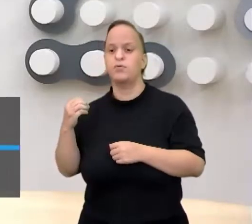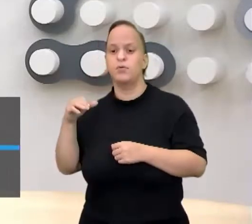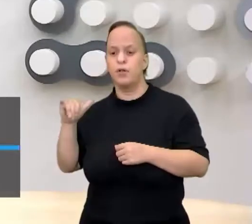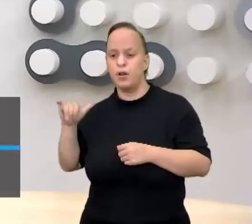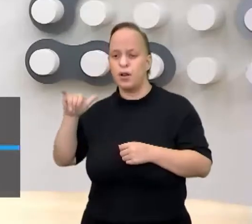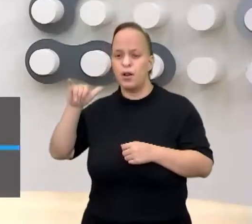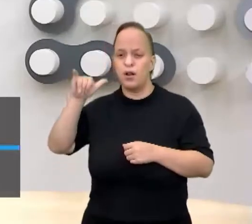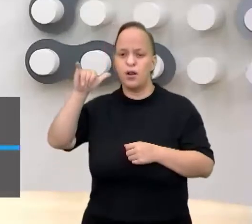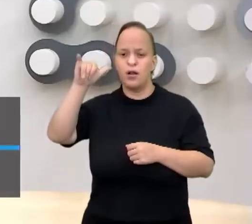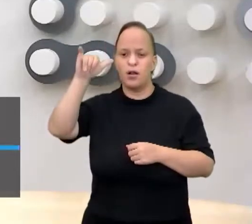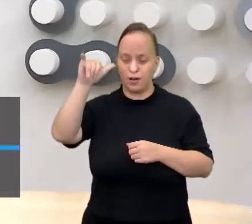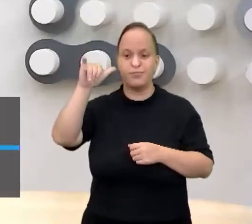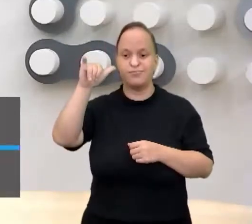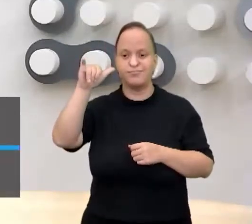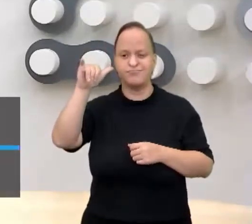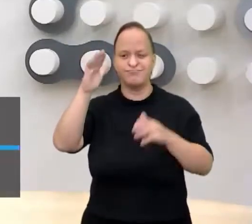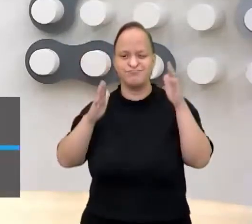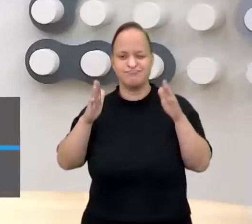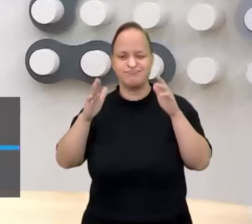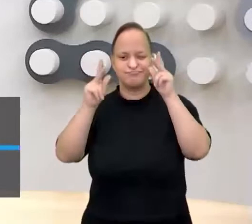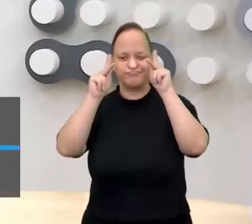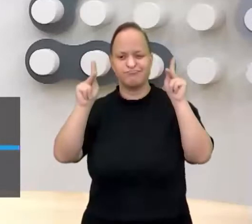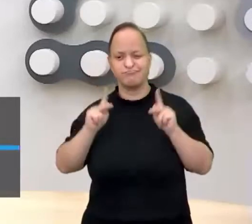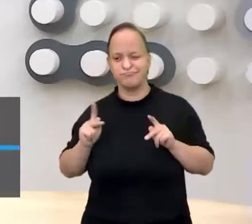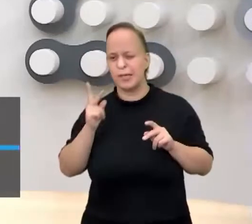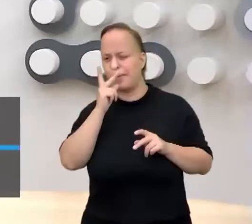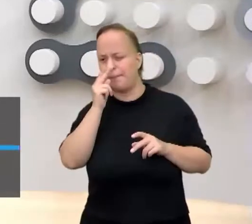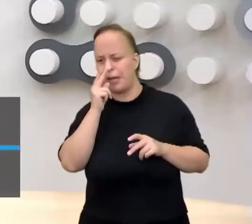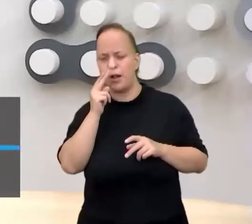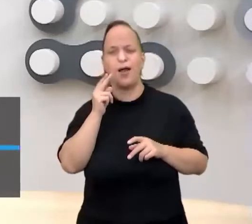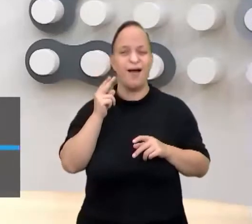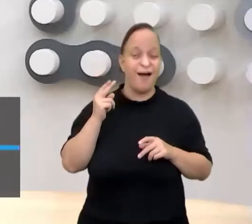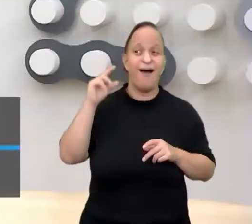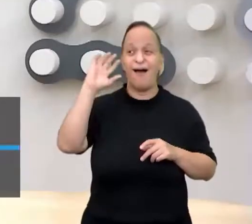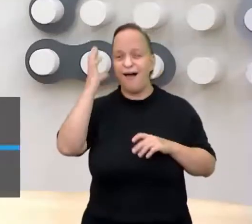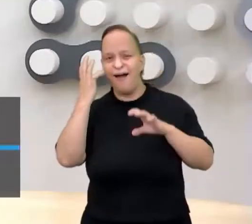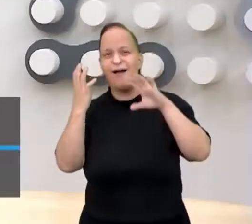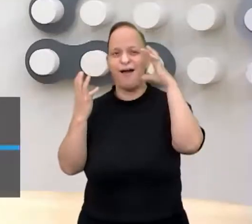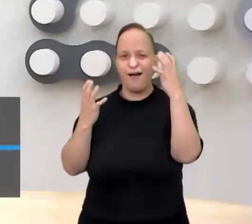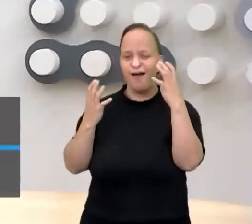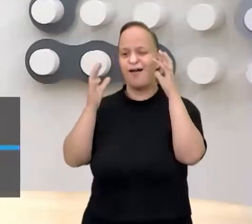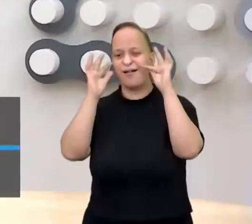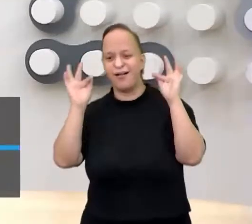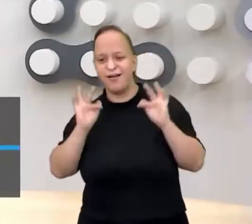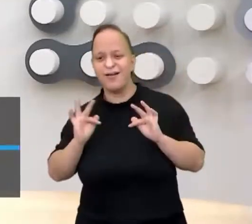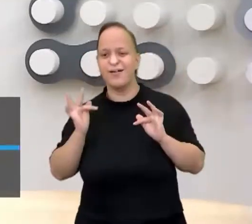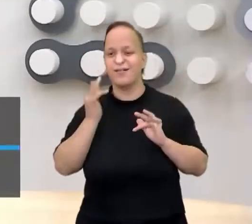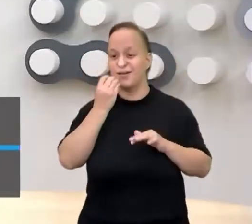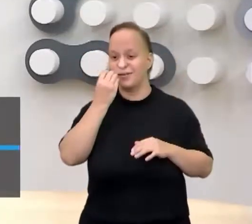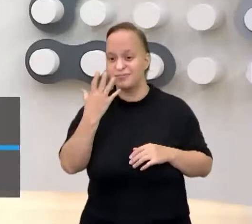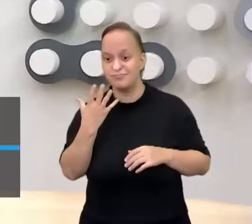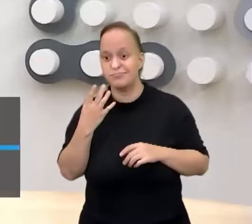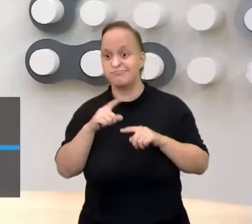de paz e parece que tudo é bonito, né? Nós estamos num momento de felicidade. Porém, a